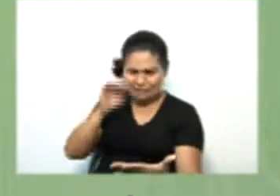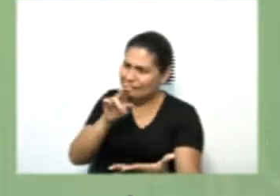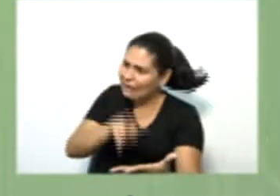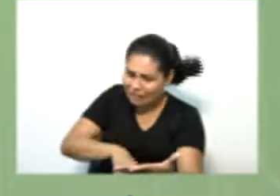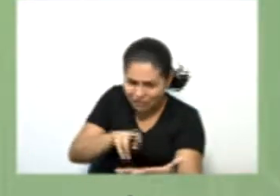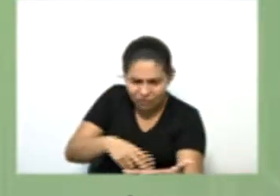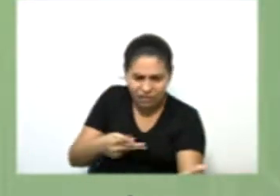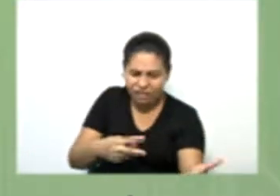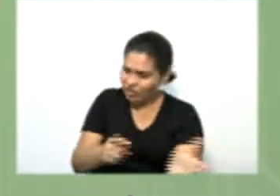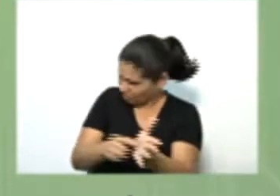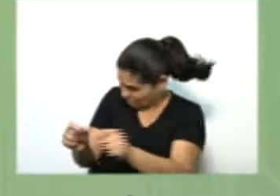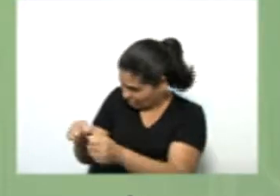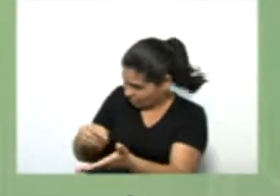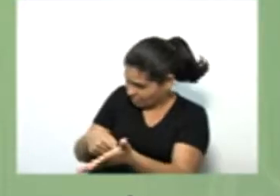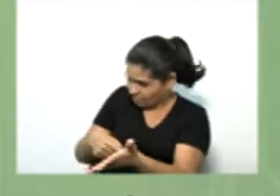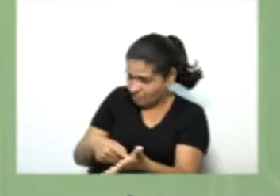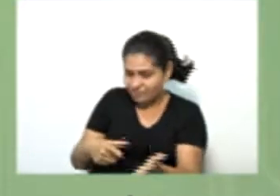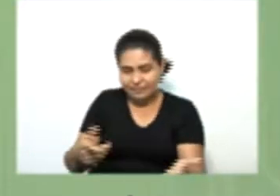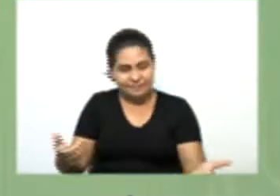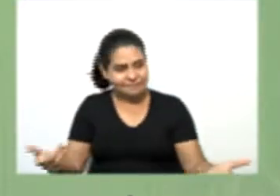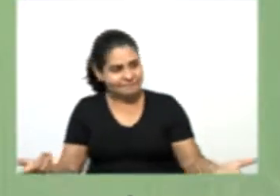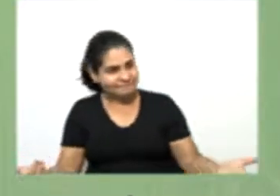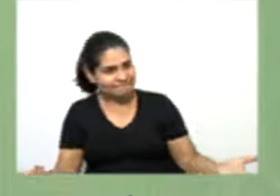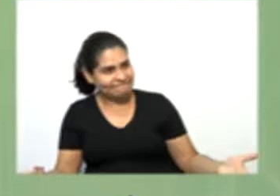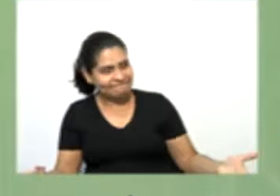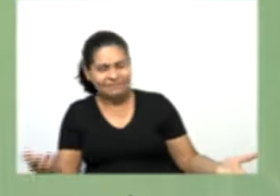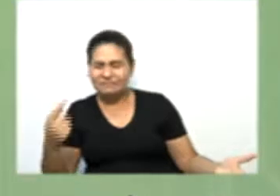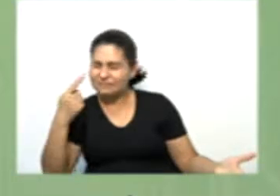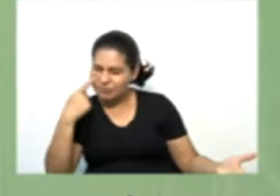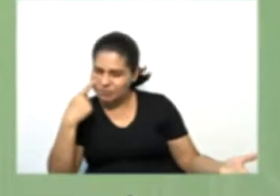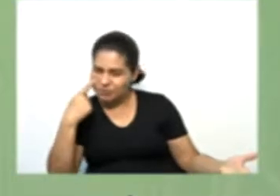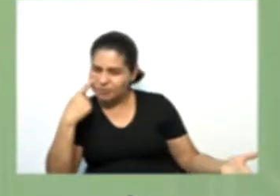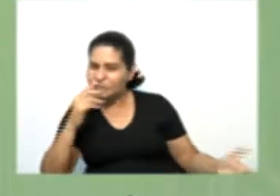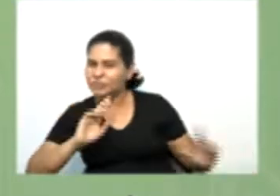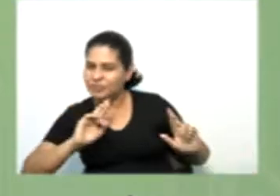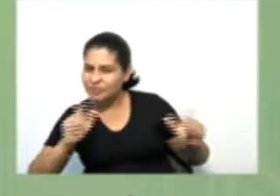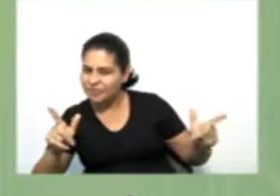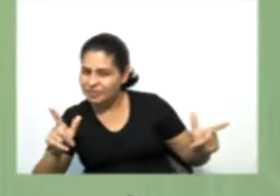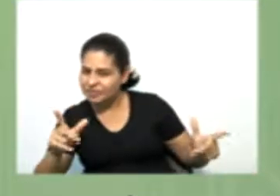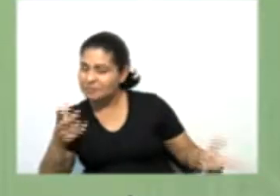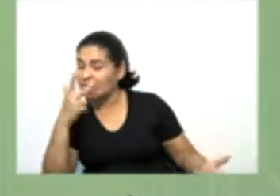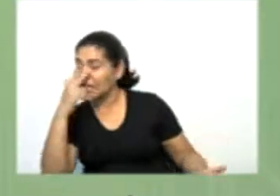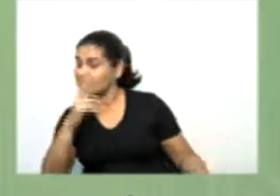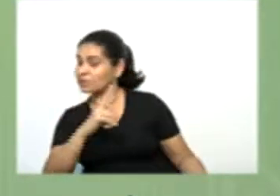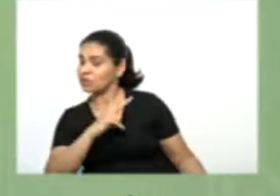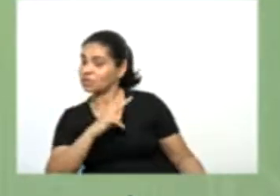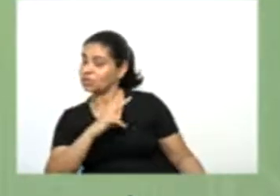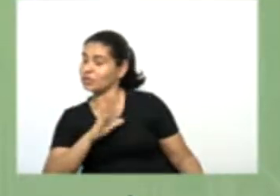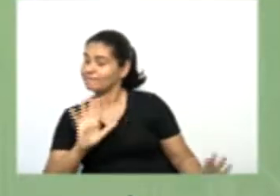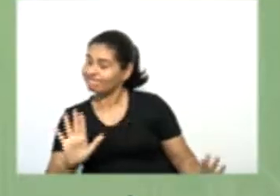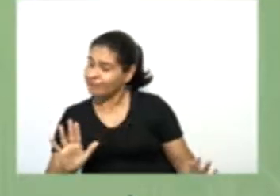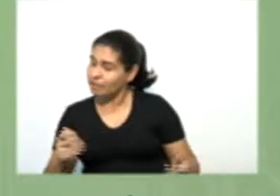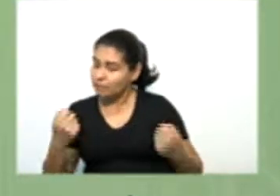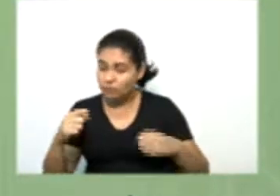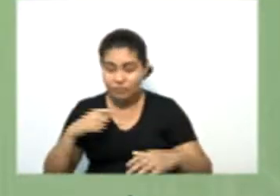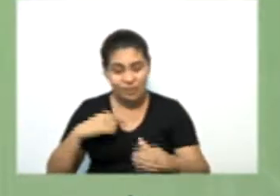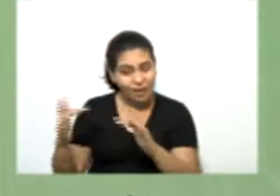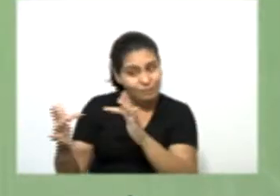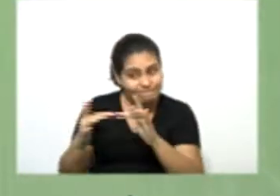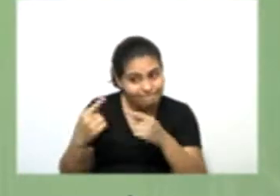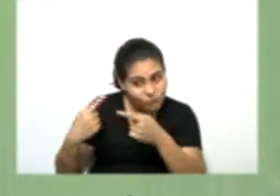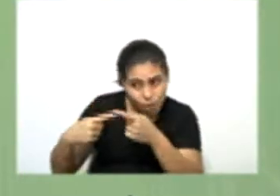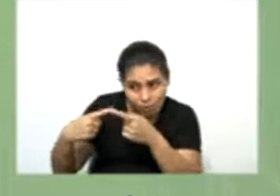esse relatório. Foi você mesmo que fez? Tá vendo como foi pessoal isso daí? Pois é, não dá para ser pessoal